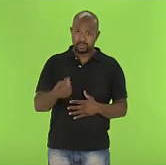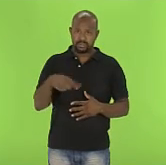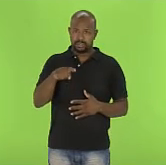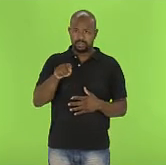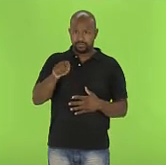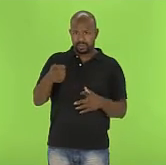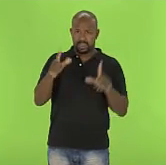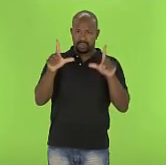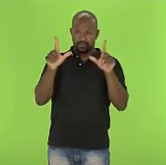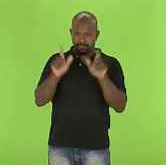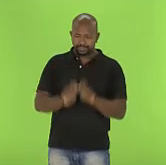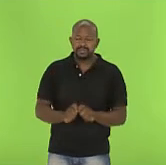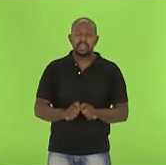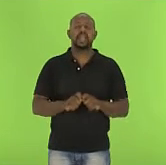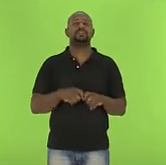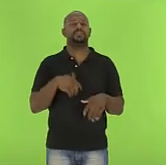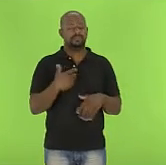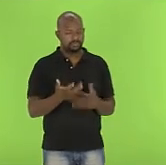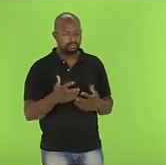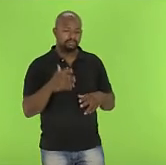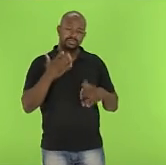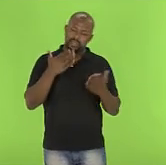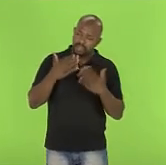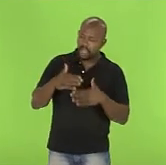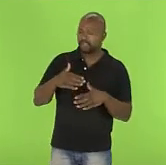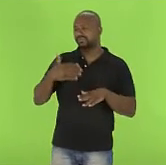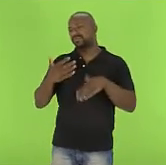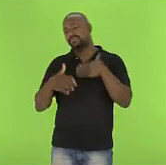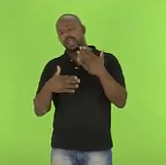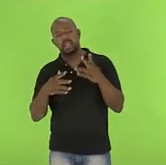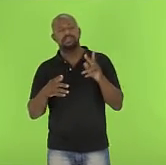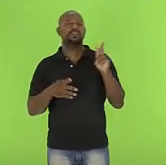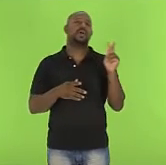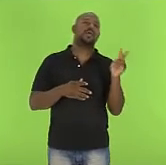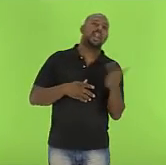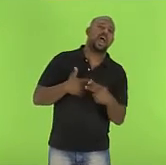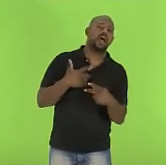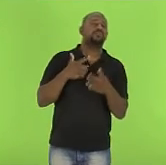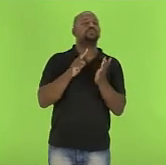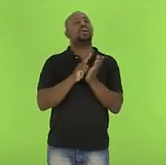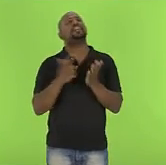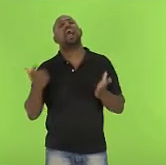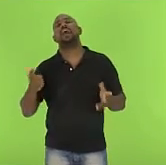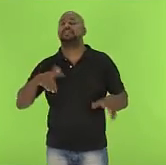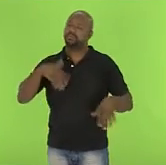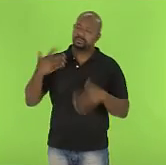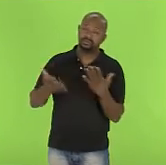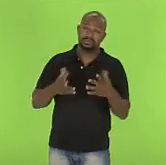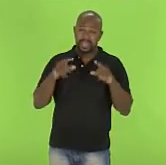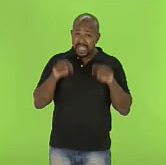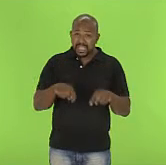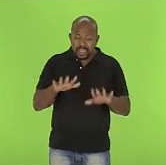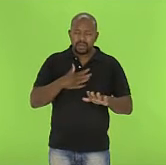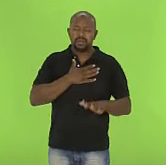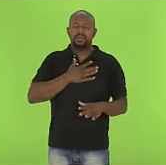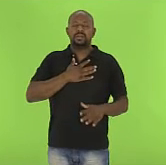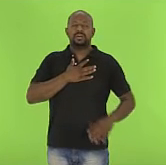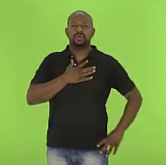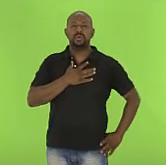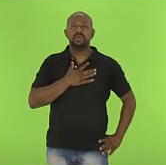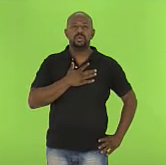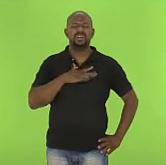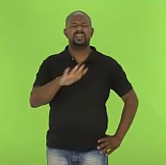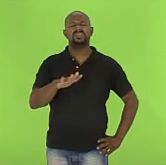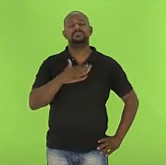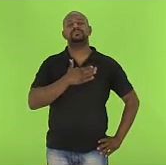Depois aqui, quando a gente desligar, aí a gente senta de novo, começa a falar dos desenvolvimentos, do que está rolando, dos jornais e tudo. Mas aqui é um respiro.